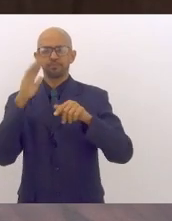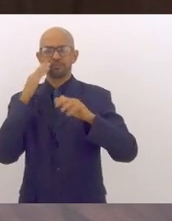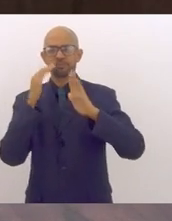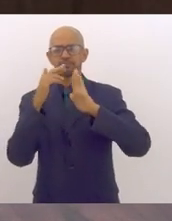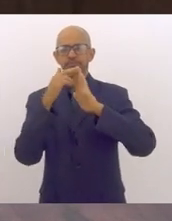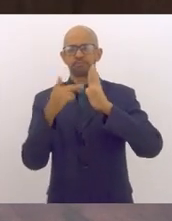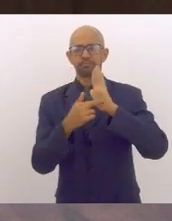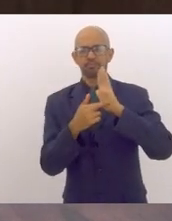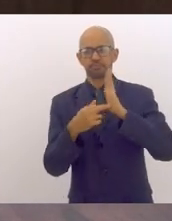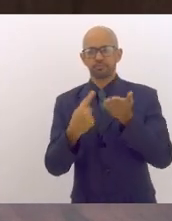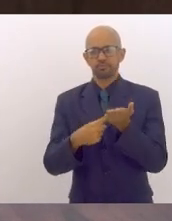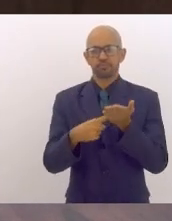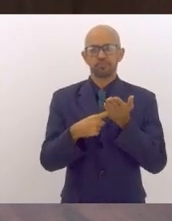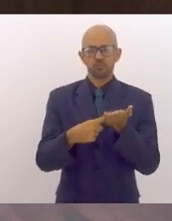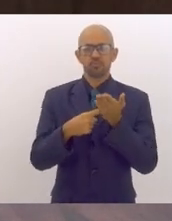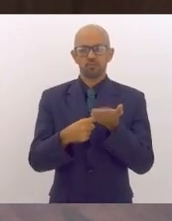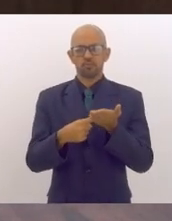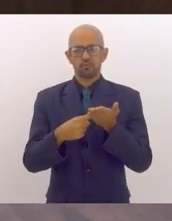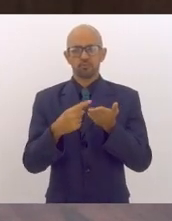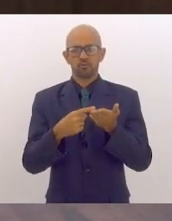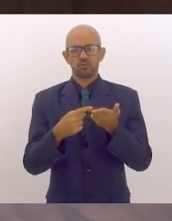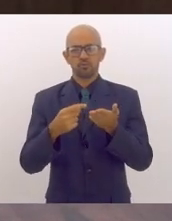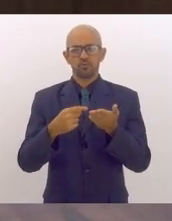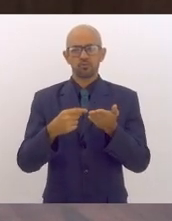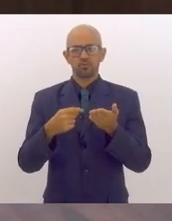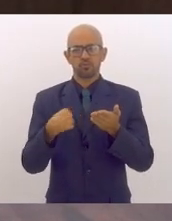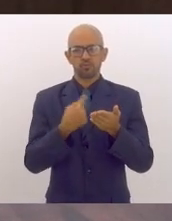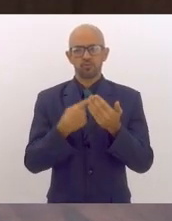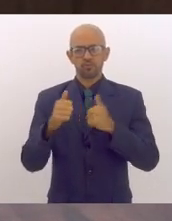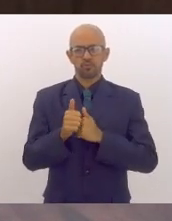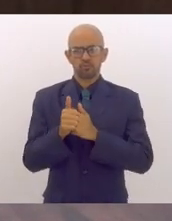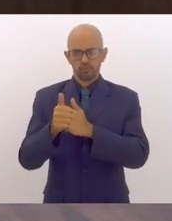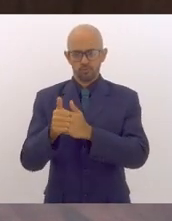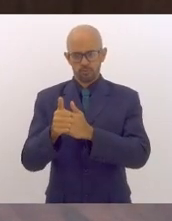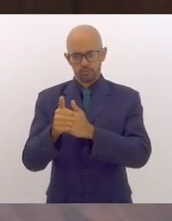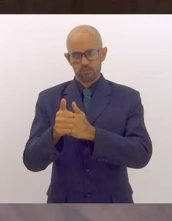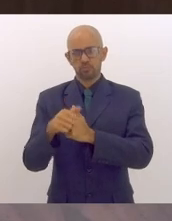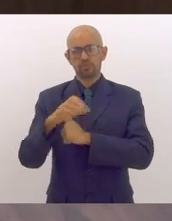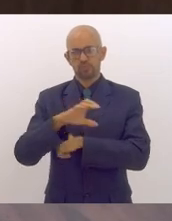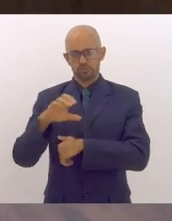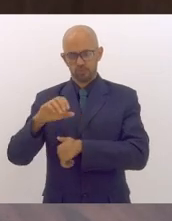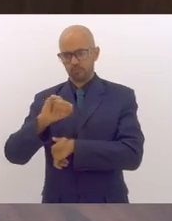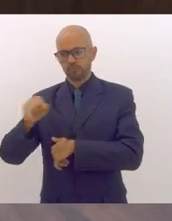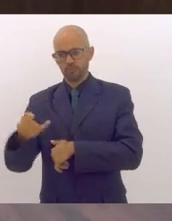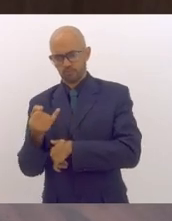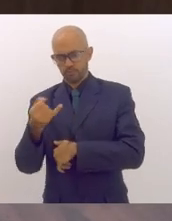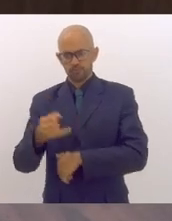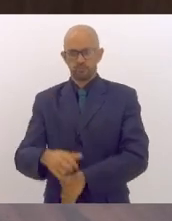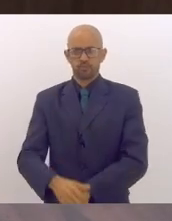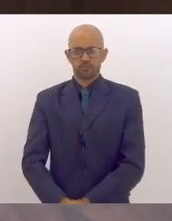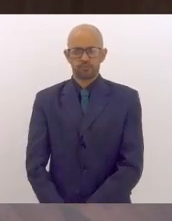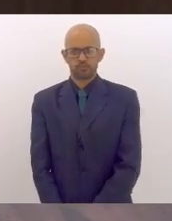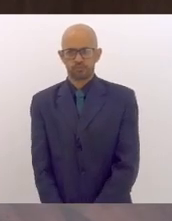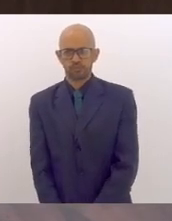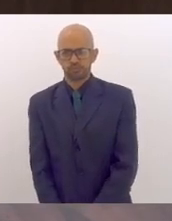acordo feito aqui, nós seguimos o parecer da Comissão de Constituição e Justiça.